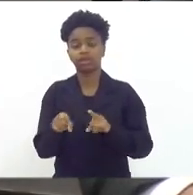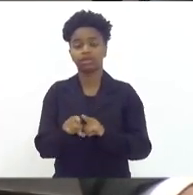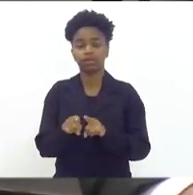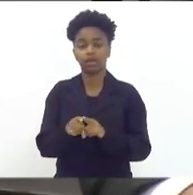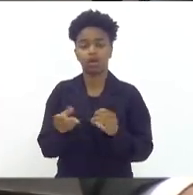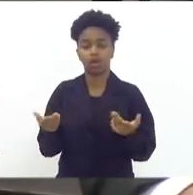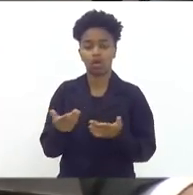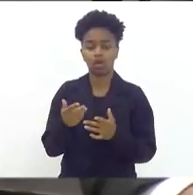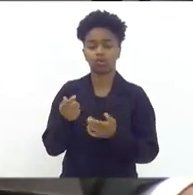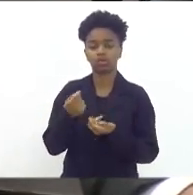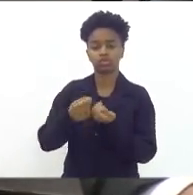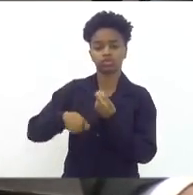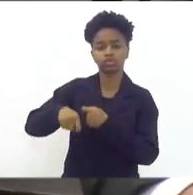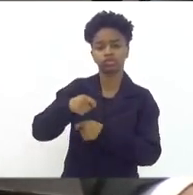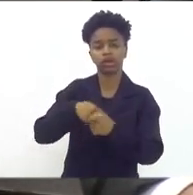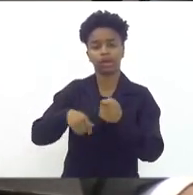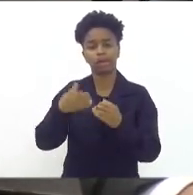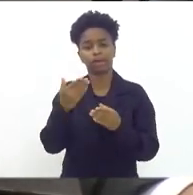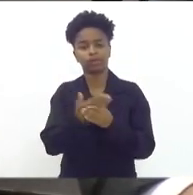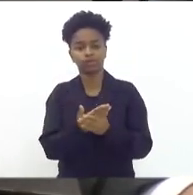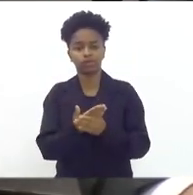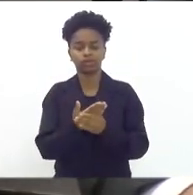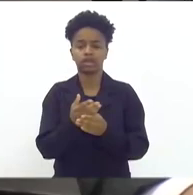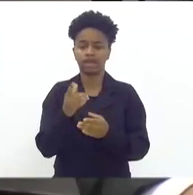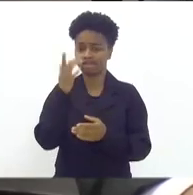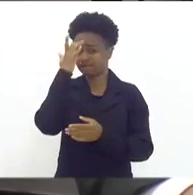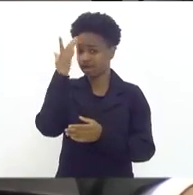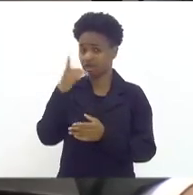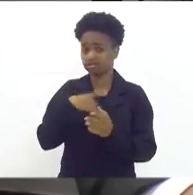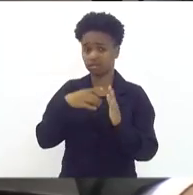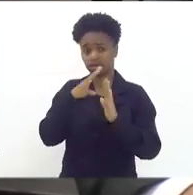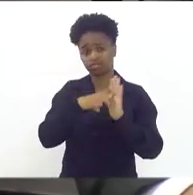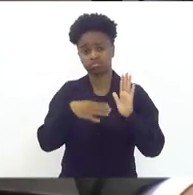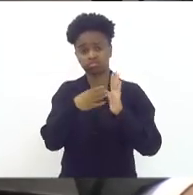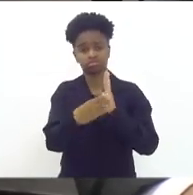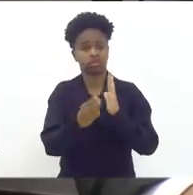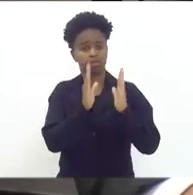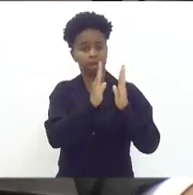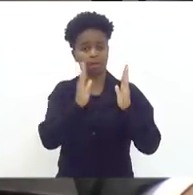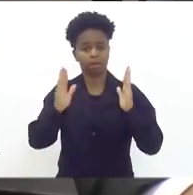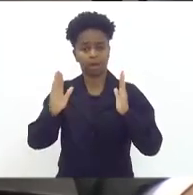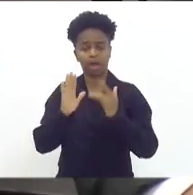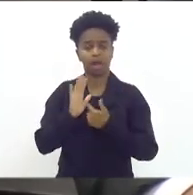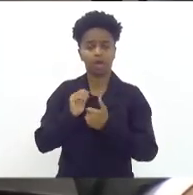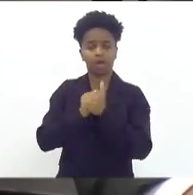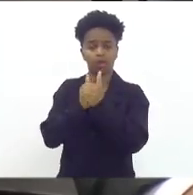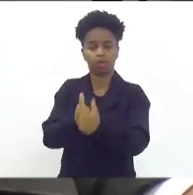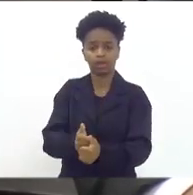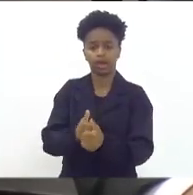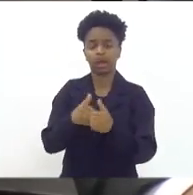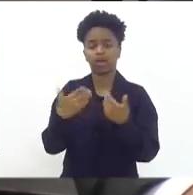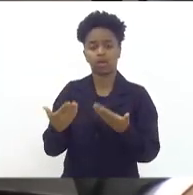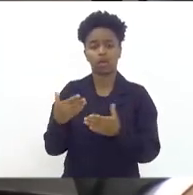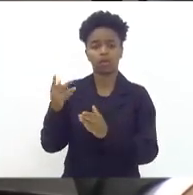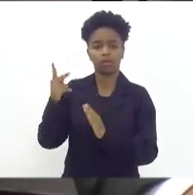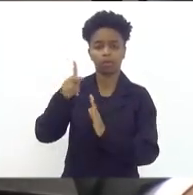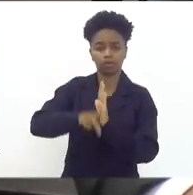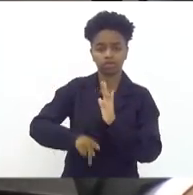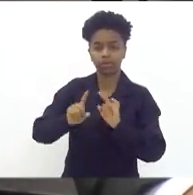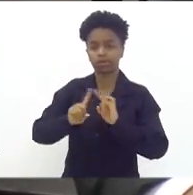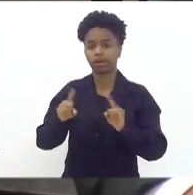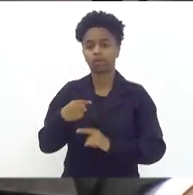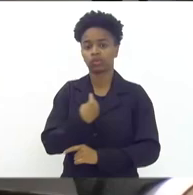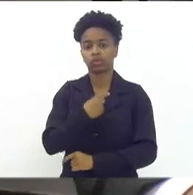de processo de projeto é tão fácil né Você tem um cronograma Quais são os projetos acompanhar mês a mês e tal e a gente não consegue achar